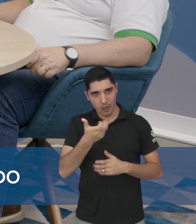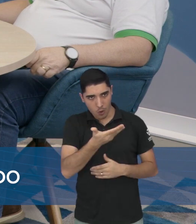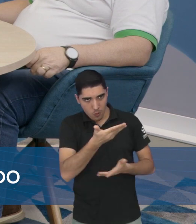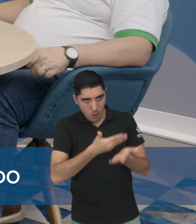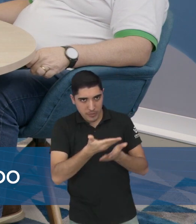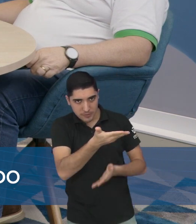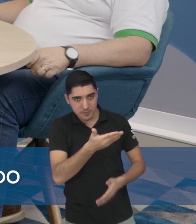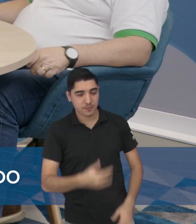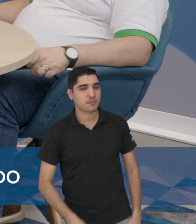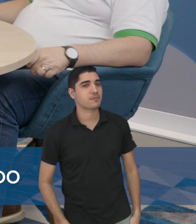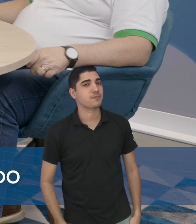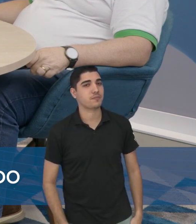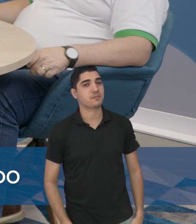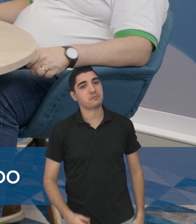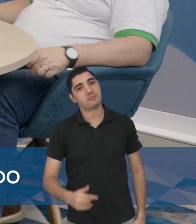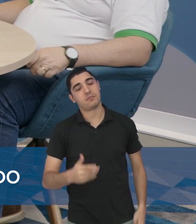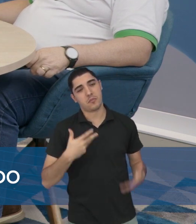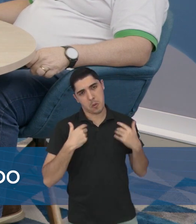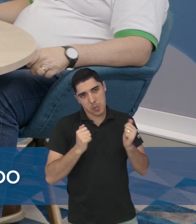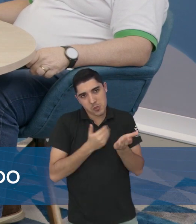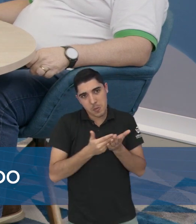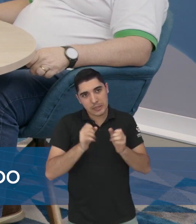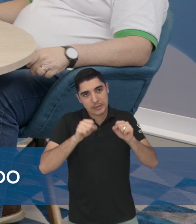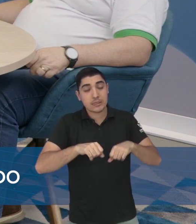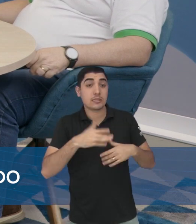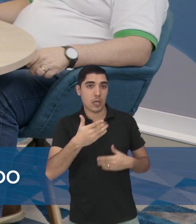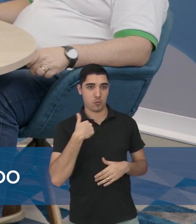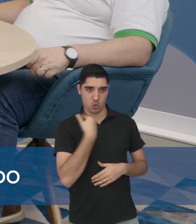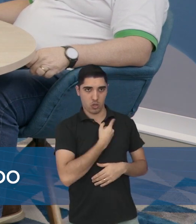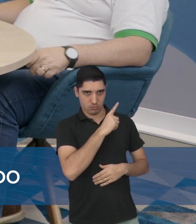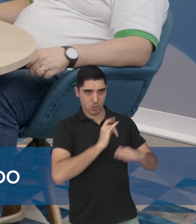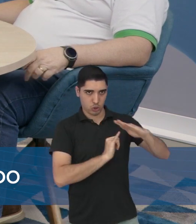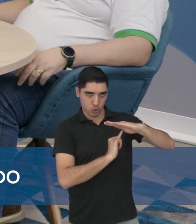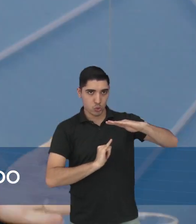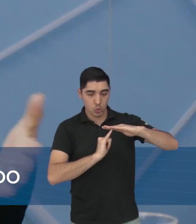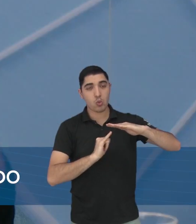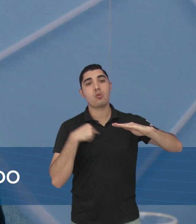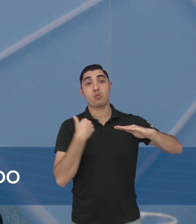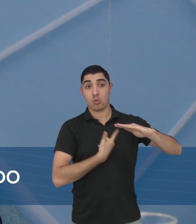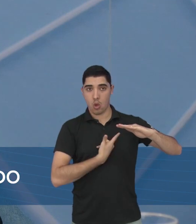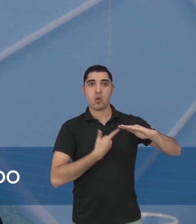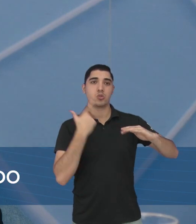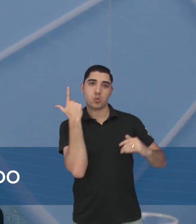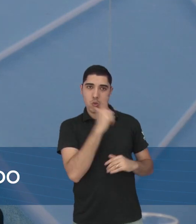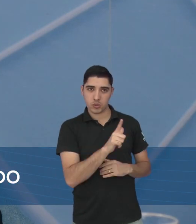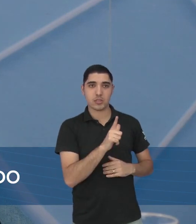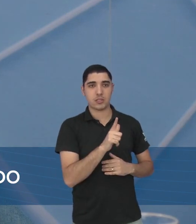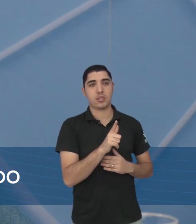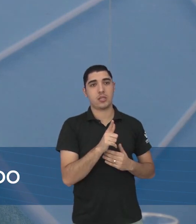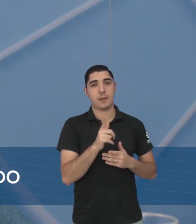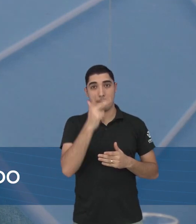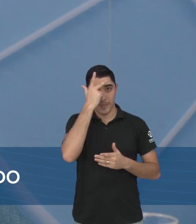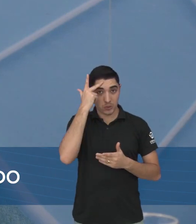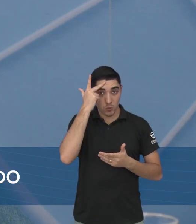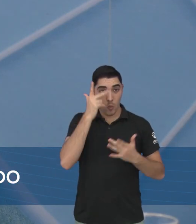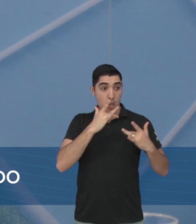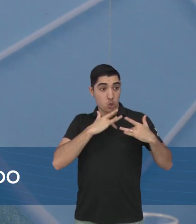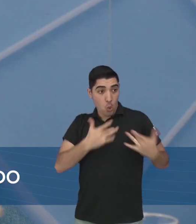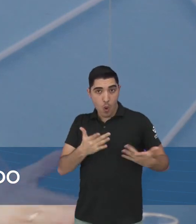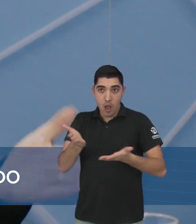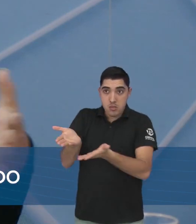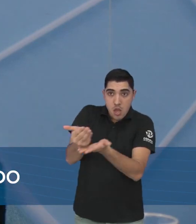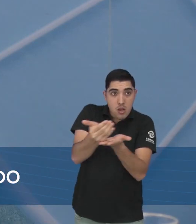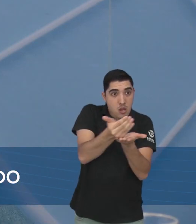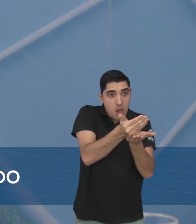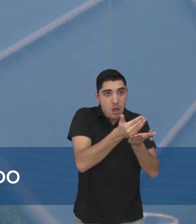começar, Luciana? Posso começar. Assim, o Instituto, né, a gente é mantido, né, com doações, né, com